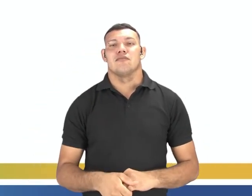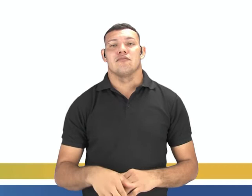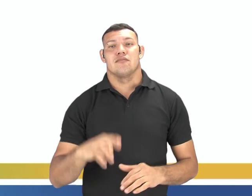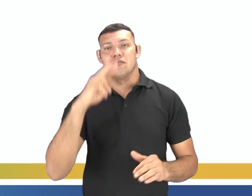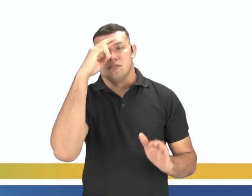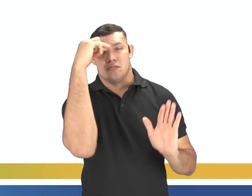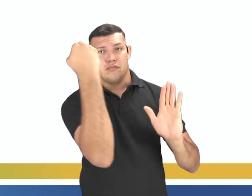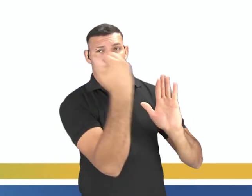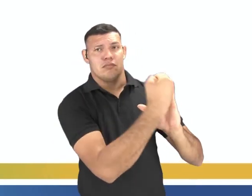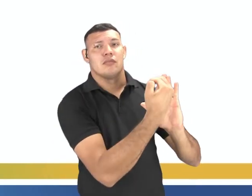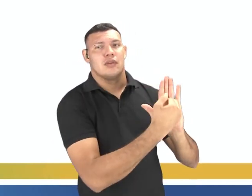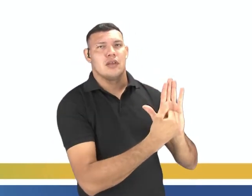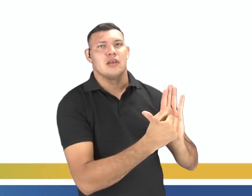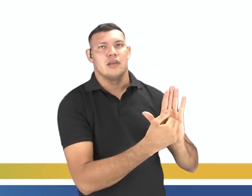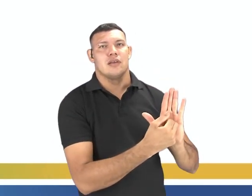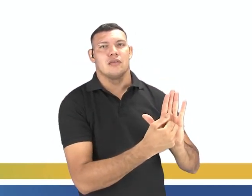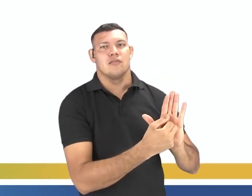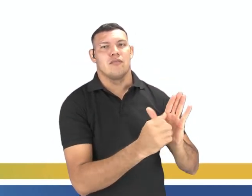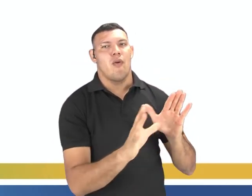infringiu?